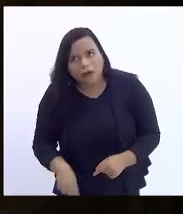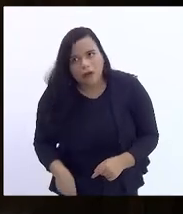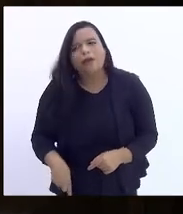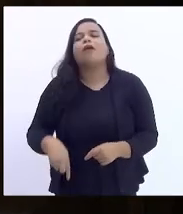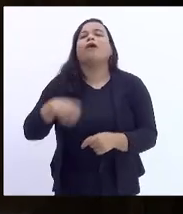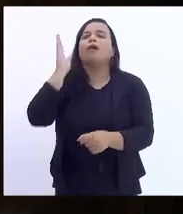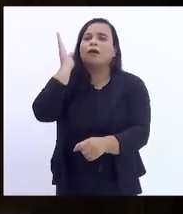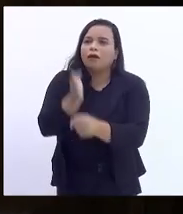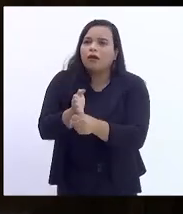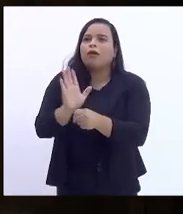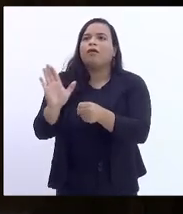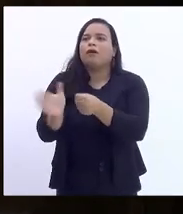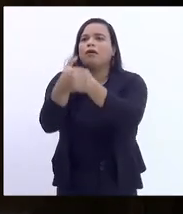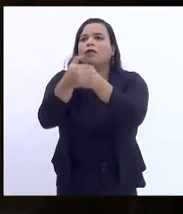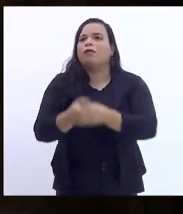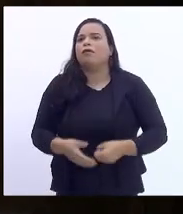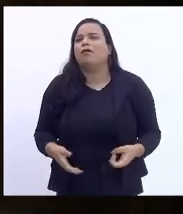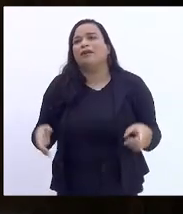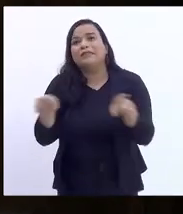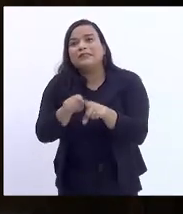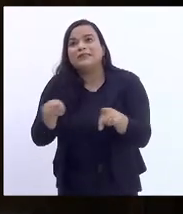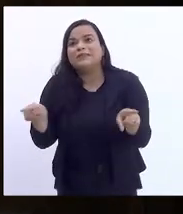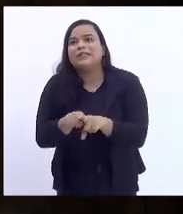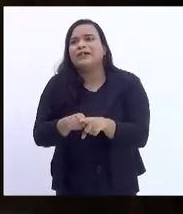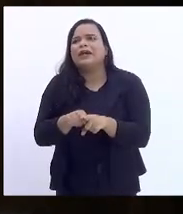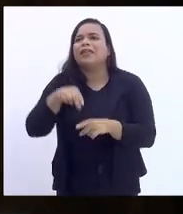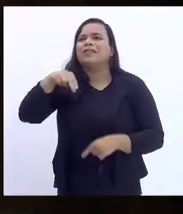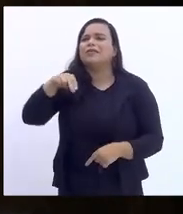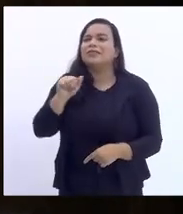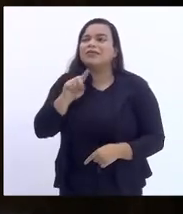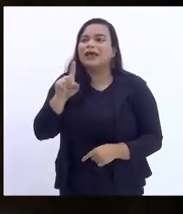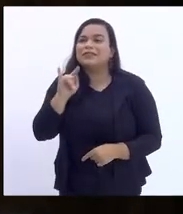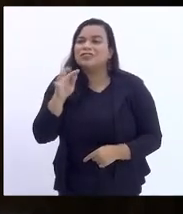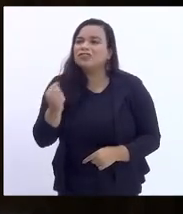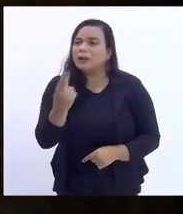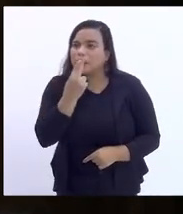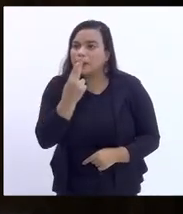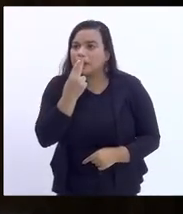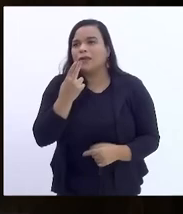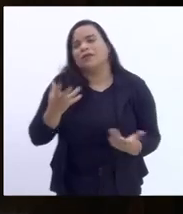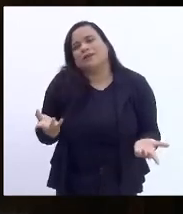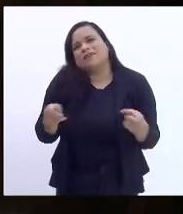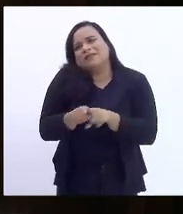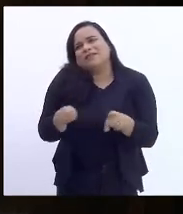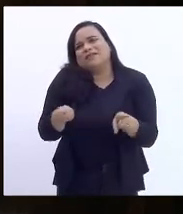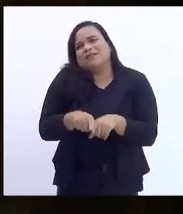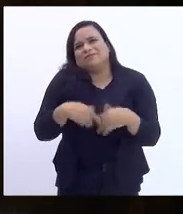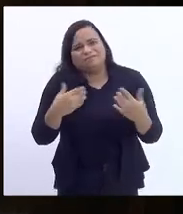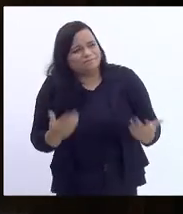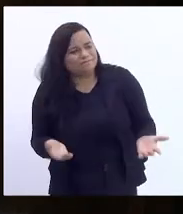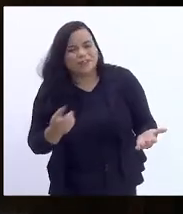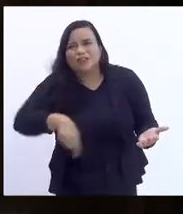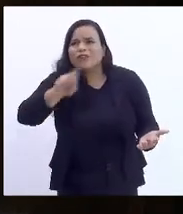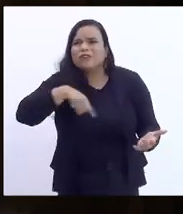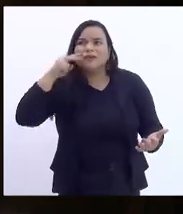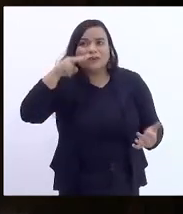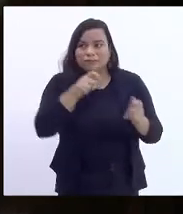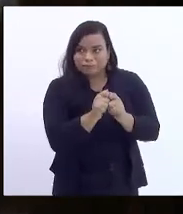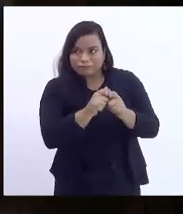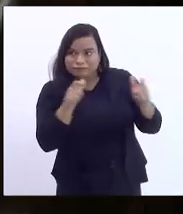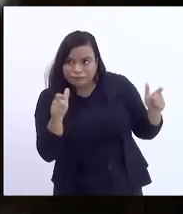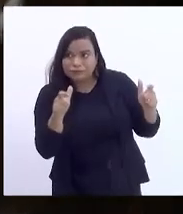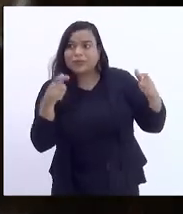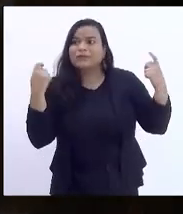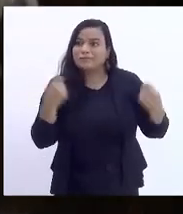votaram nele gente vamos e honesto o cara não teve voto porque caiu toda cara aquele pela maioria então nós